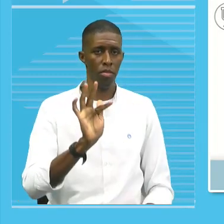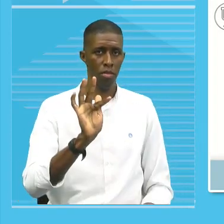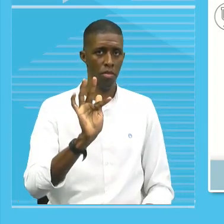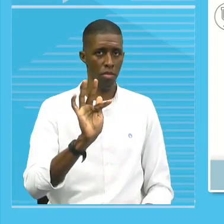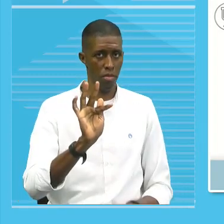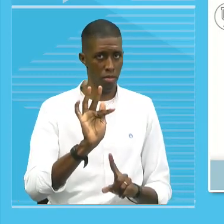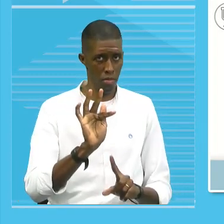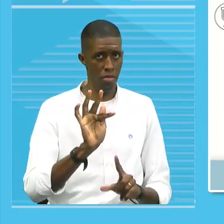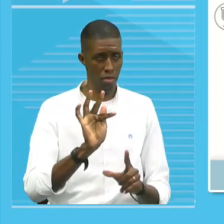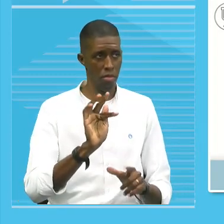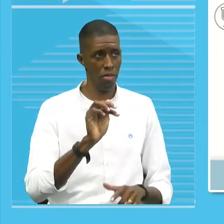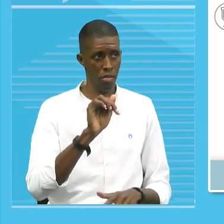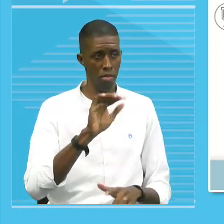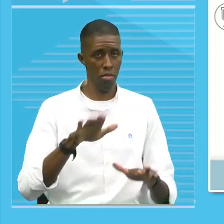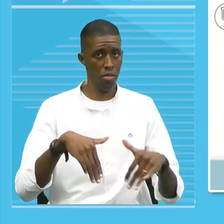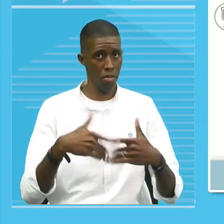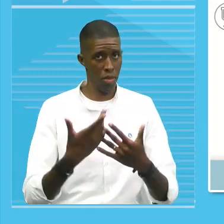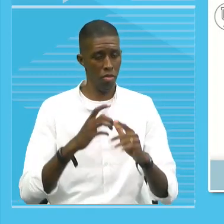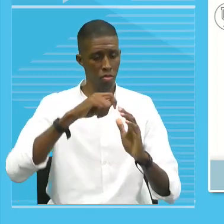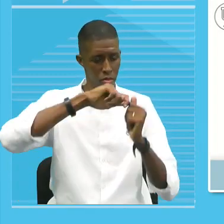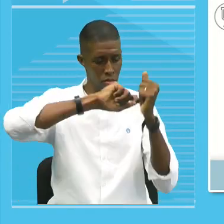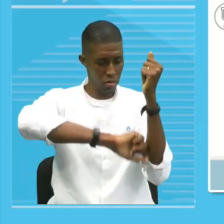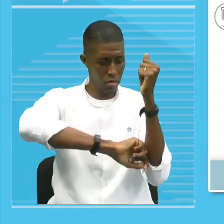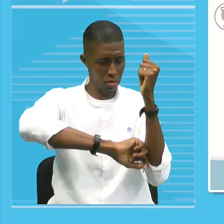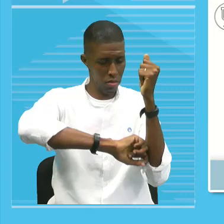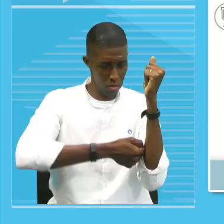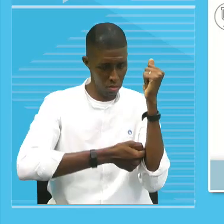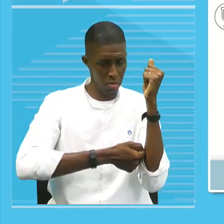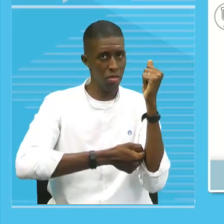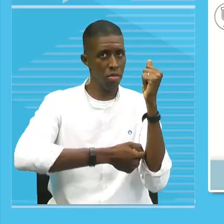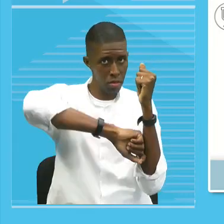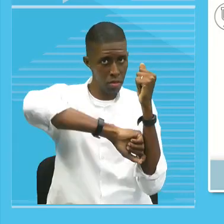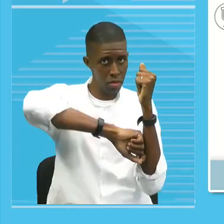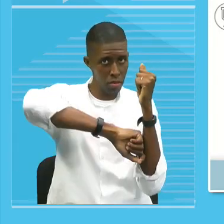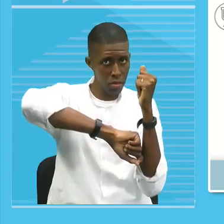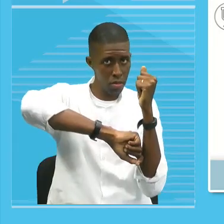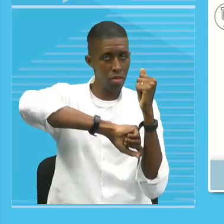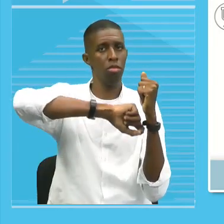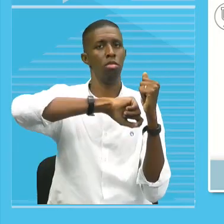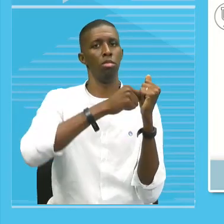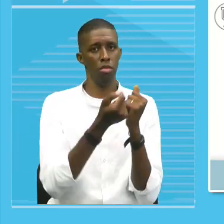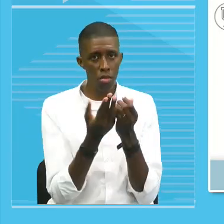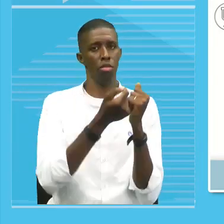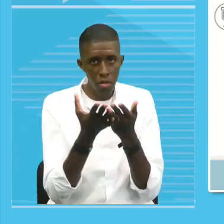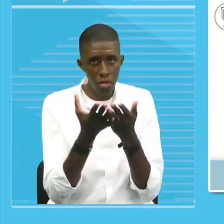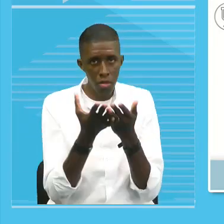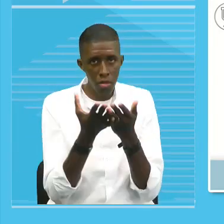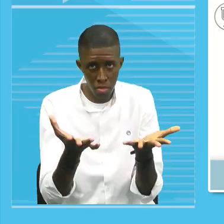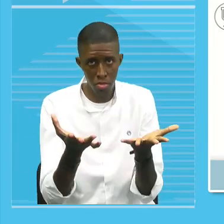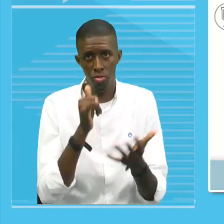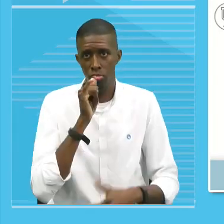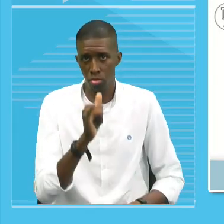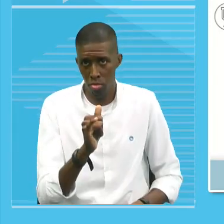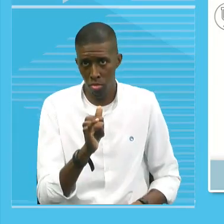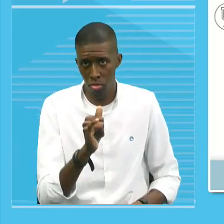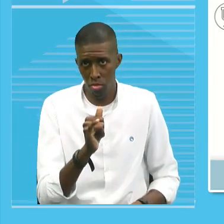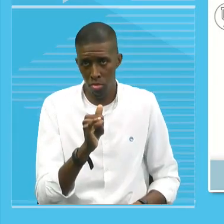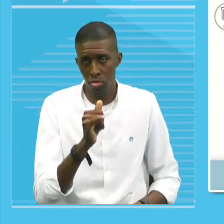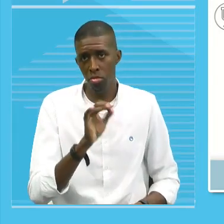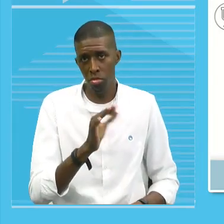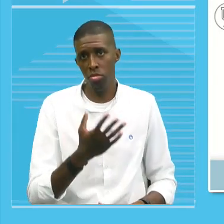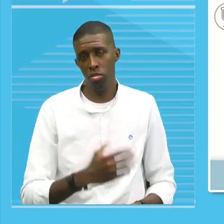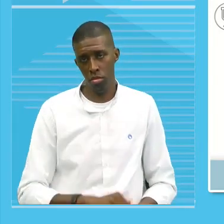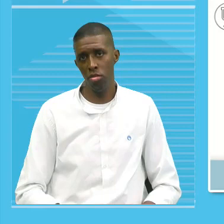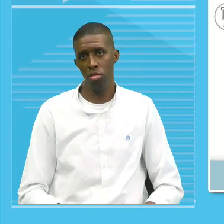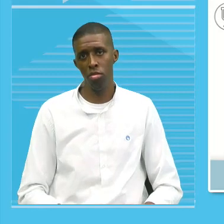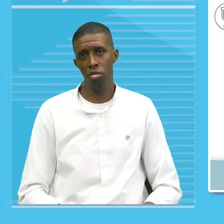um segredo o pronome para substituir avos outros aqui é diferente é os porque